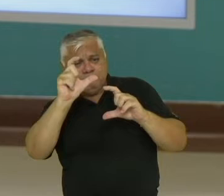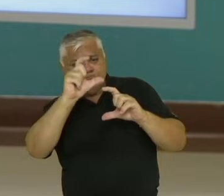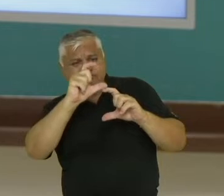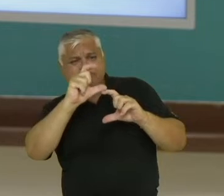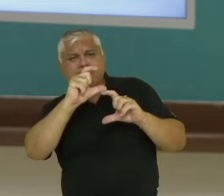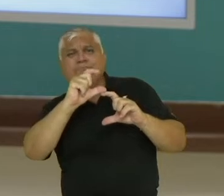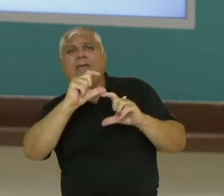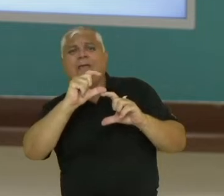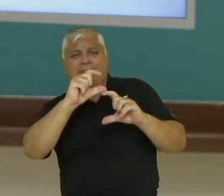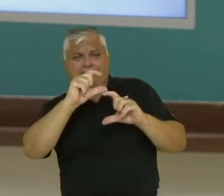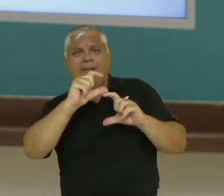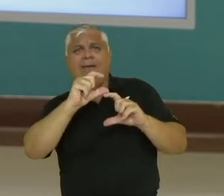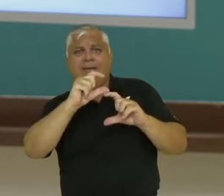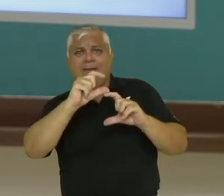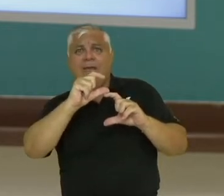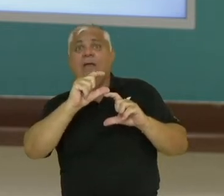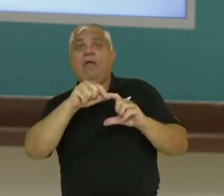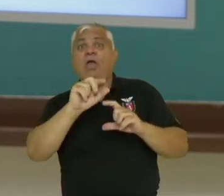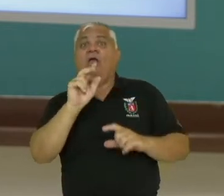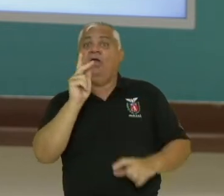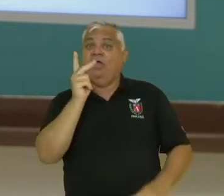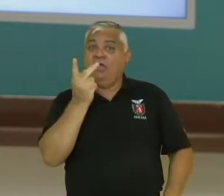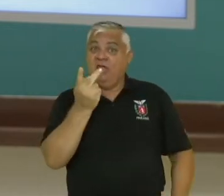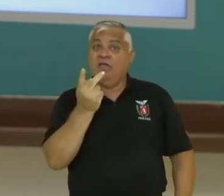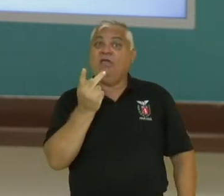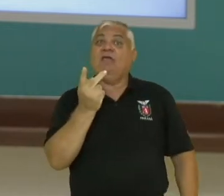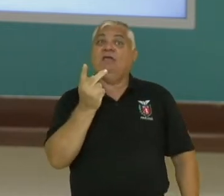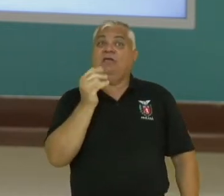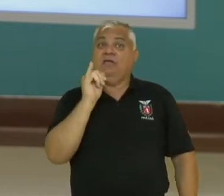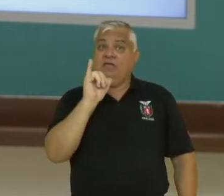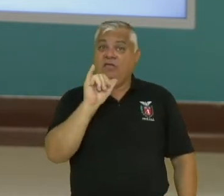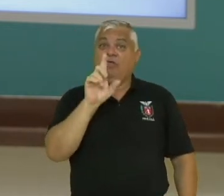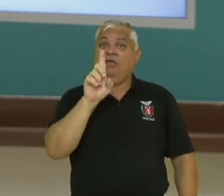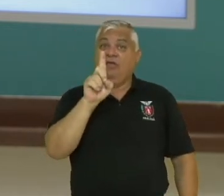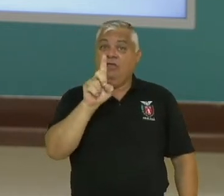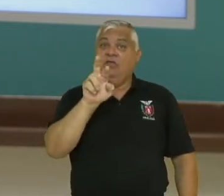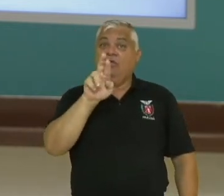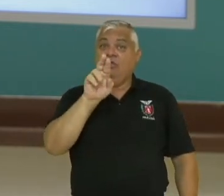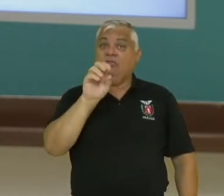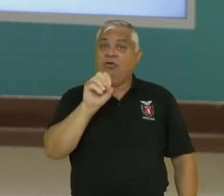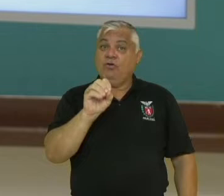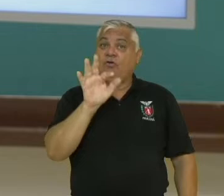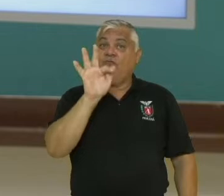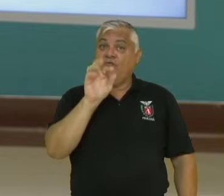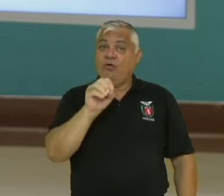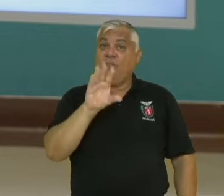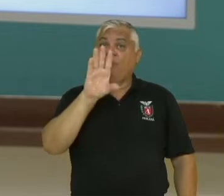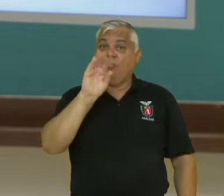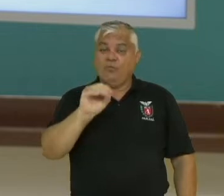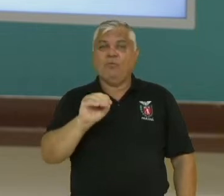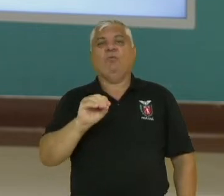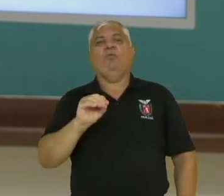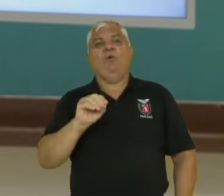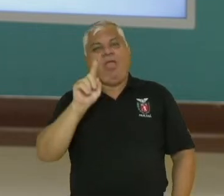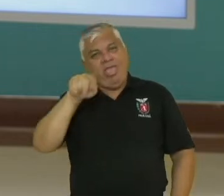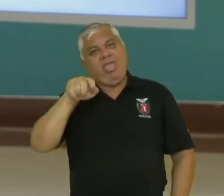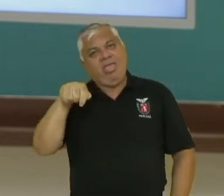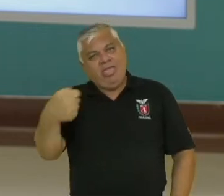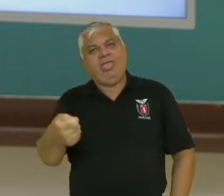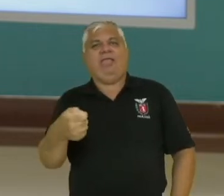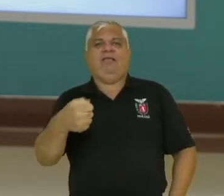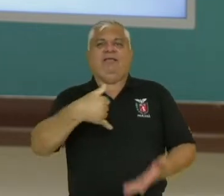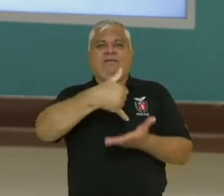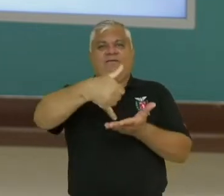diferentes, né? Então é uma mistura o quê? Heterogênea. É uma característica do lipídio da gordura, ser